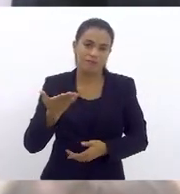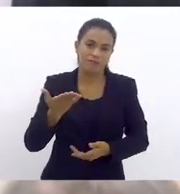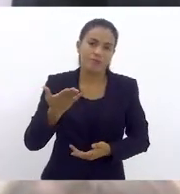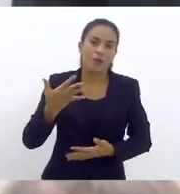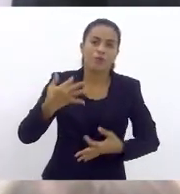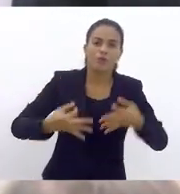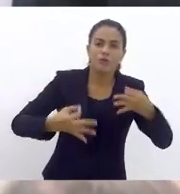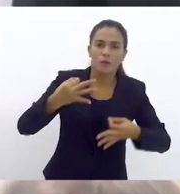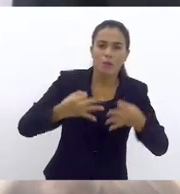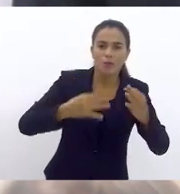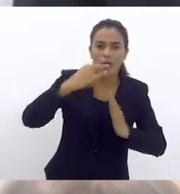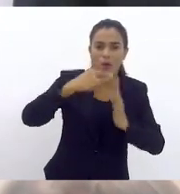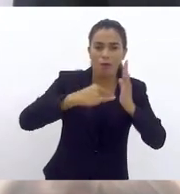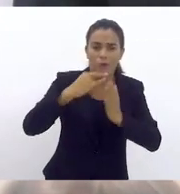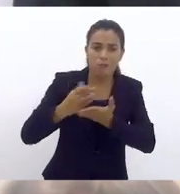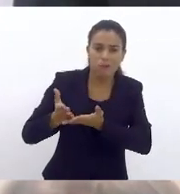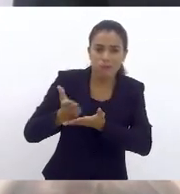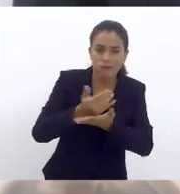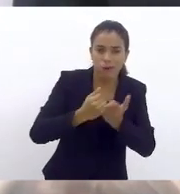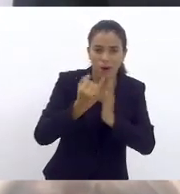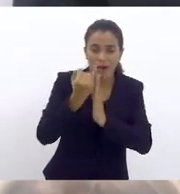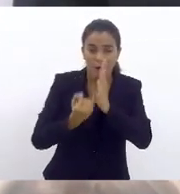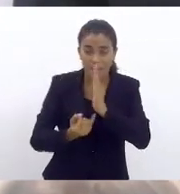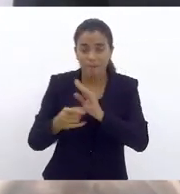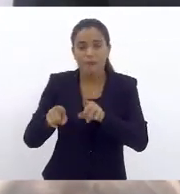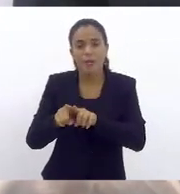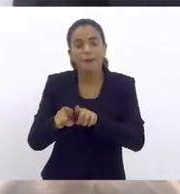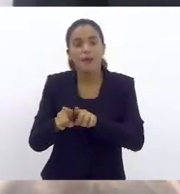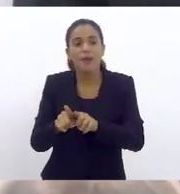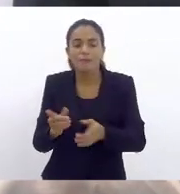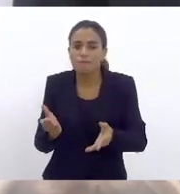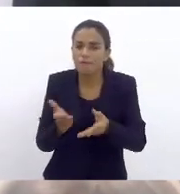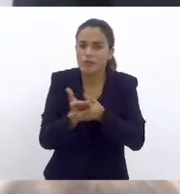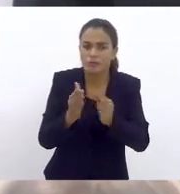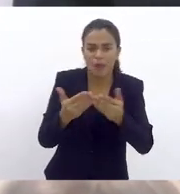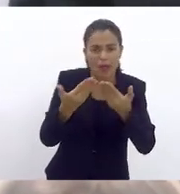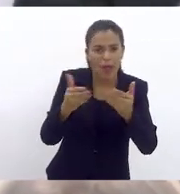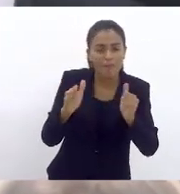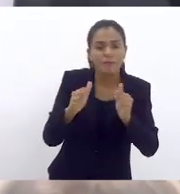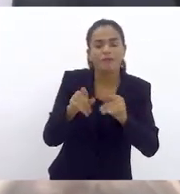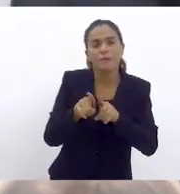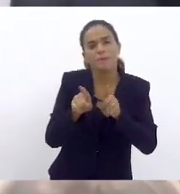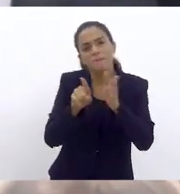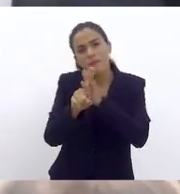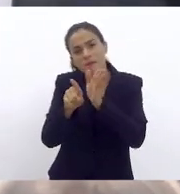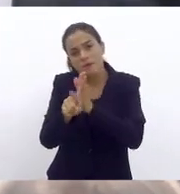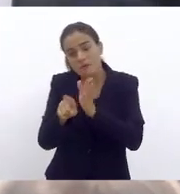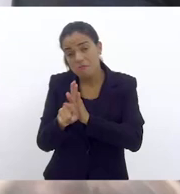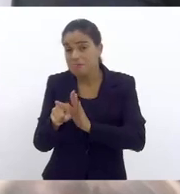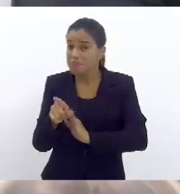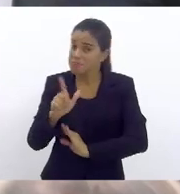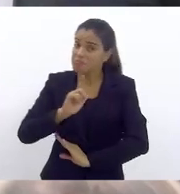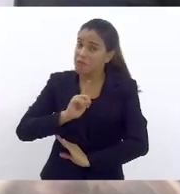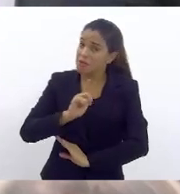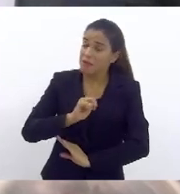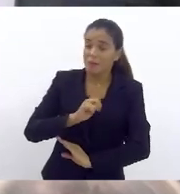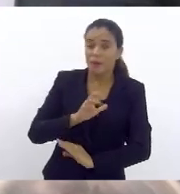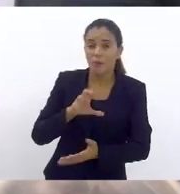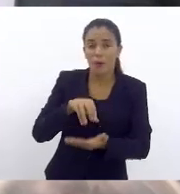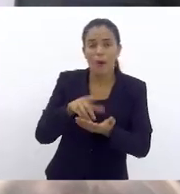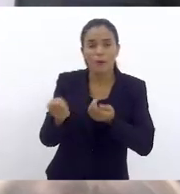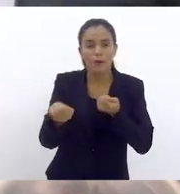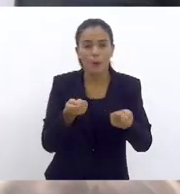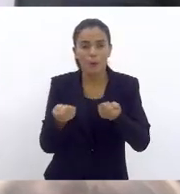punem o gestor o abre um processo ou questionam né então tem essa dimensão também dos órgãos de controle